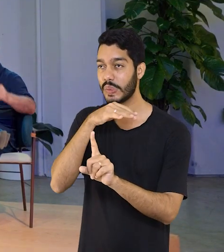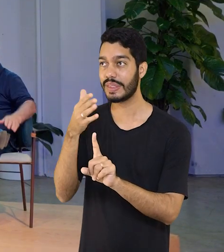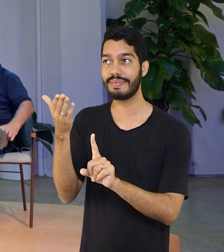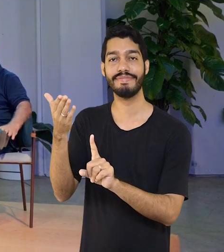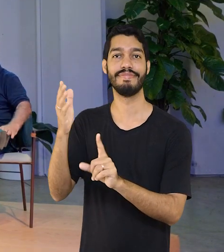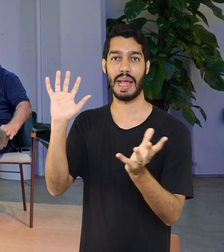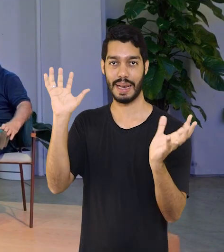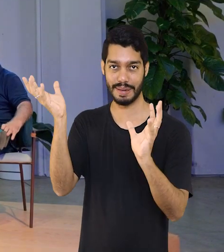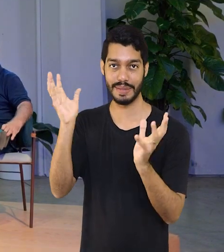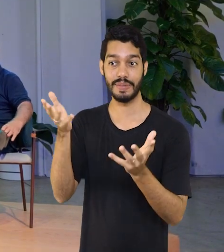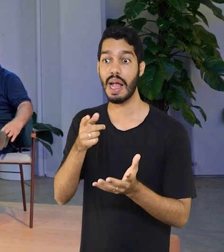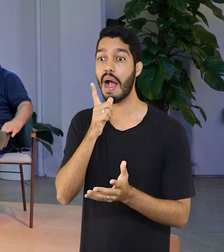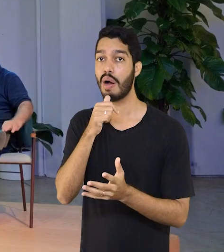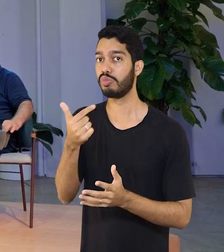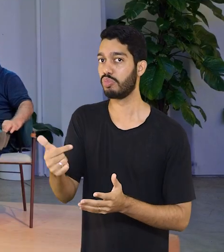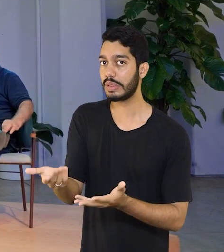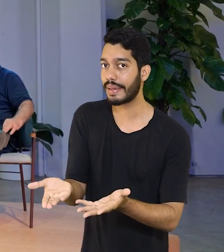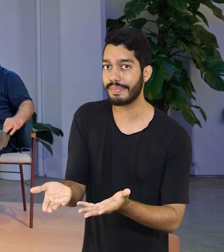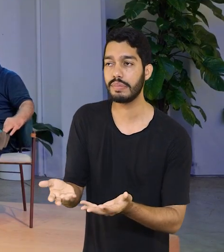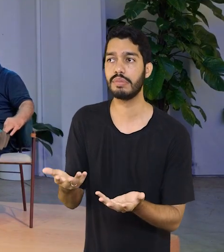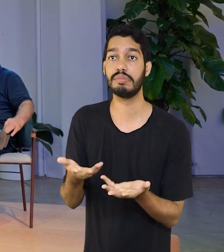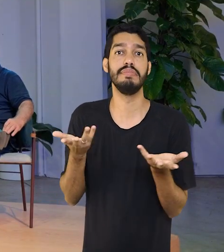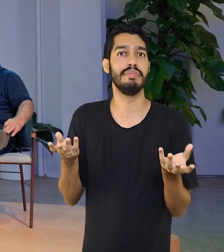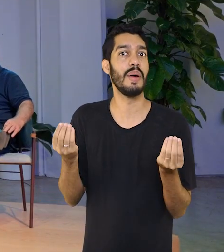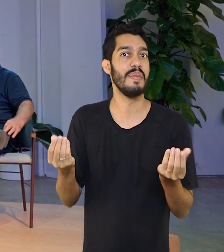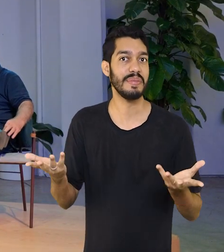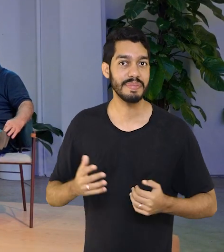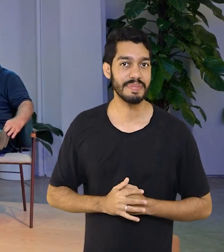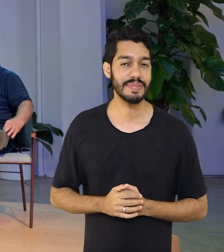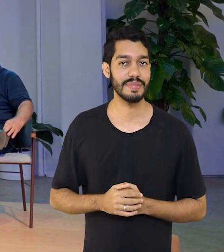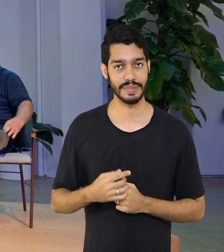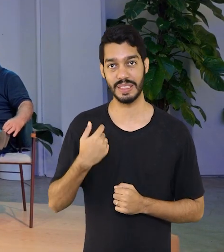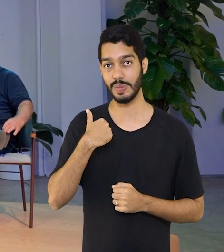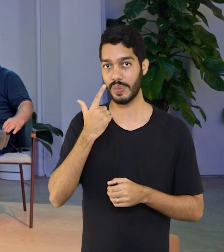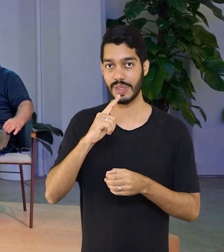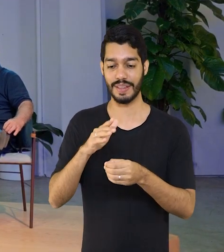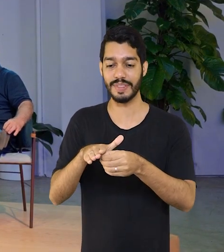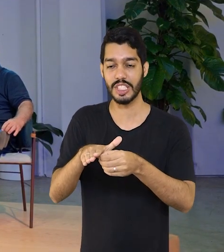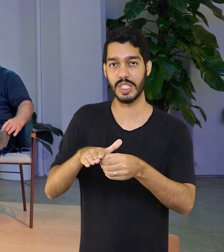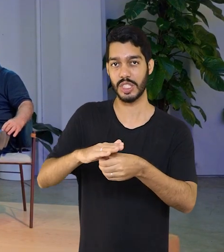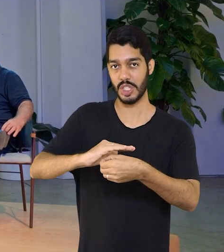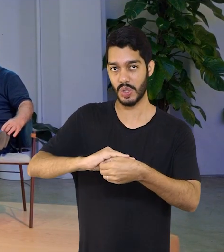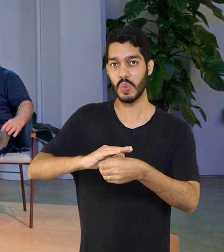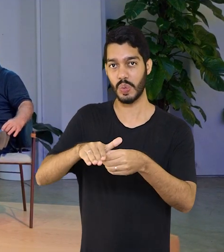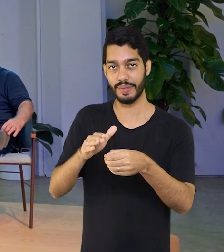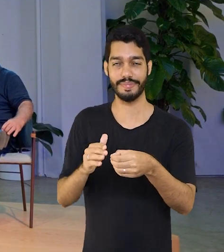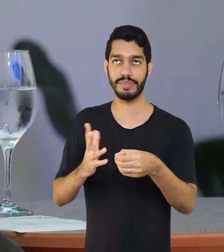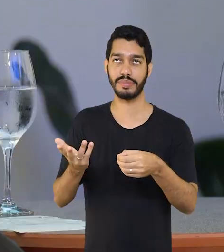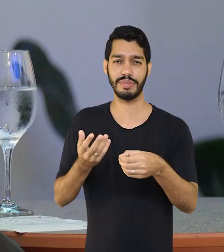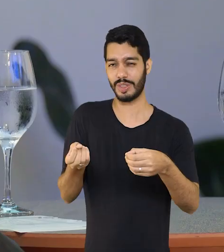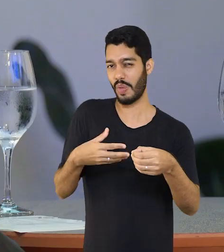tem muita água, né? O que acontece? Você consegue, por sensores, enfim,